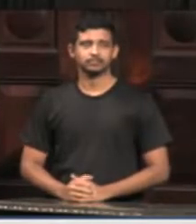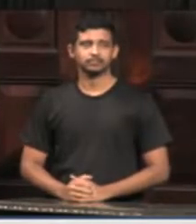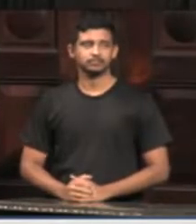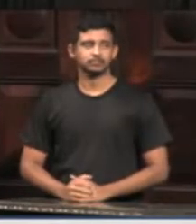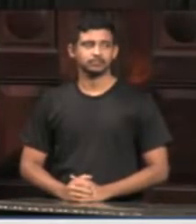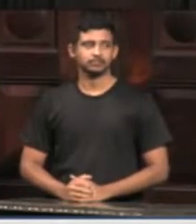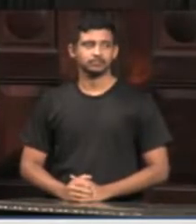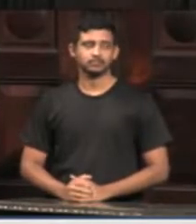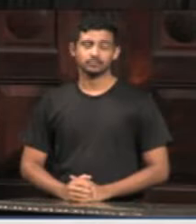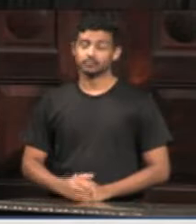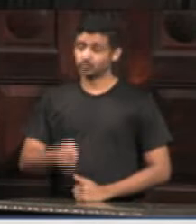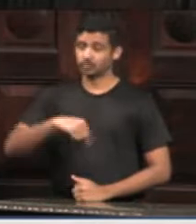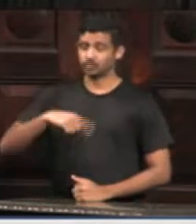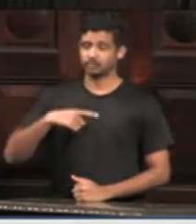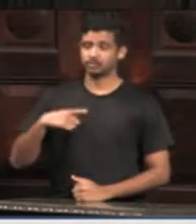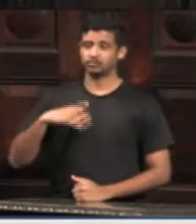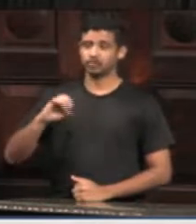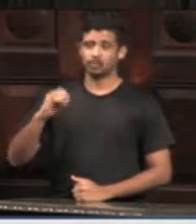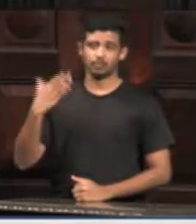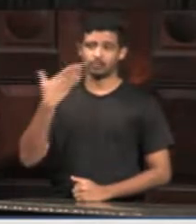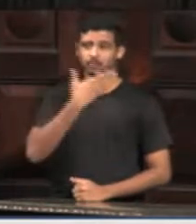tive a oportunidade,